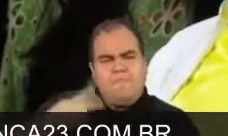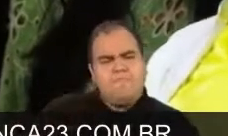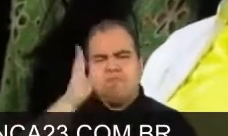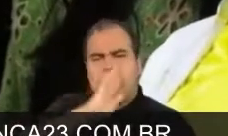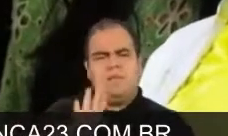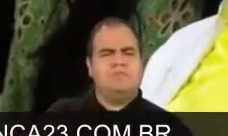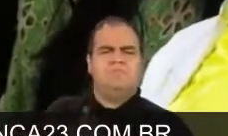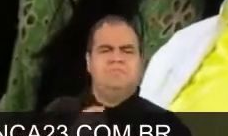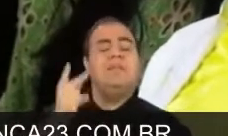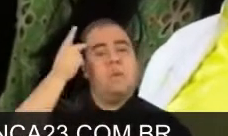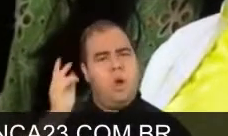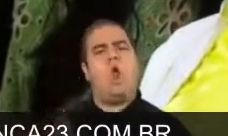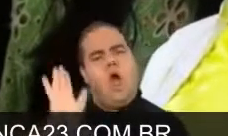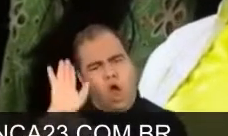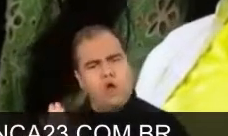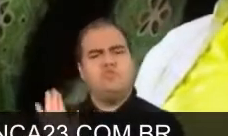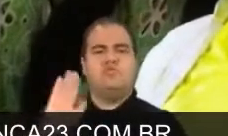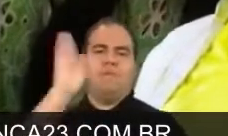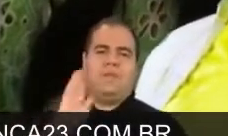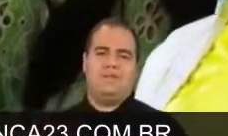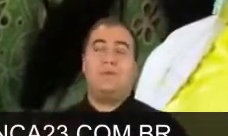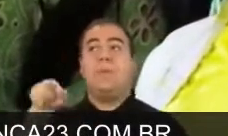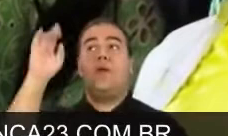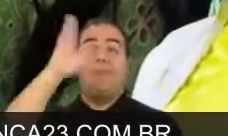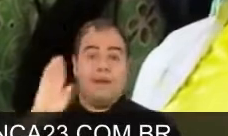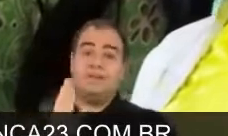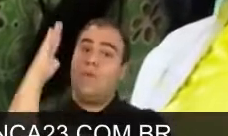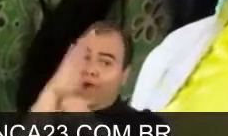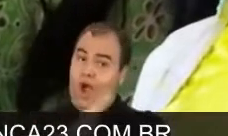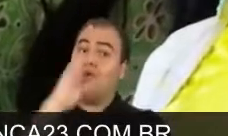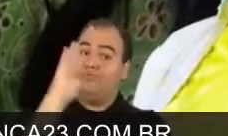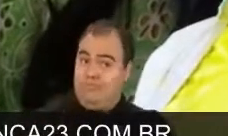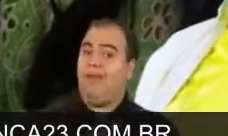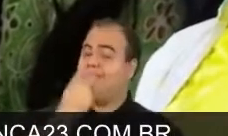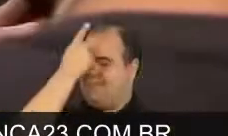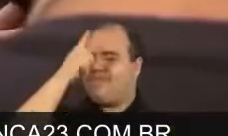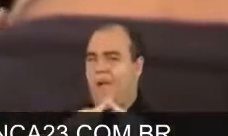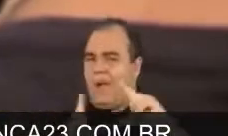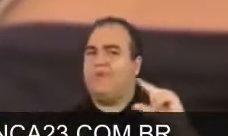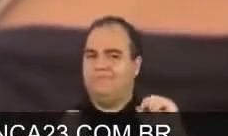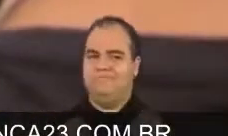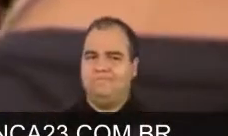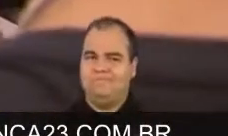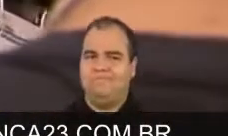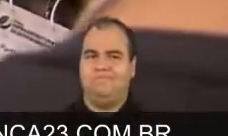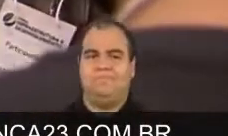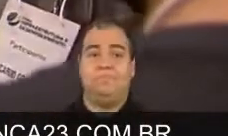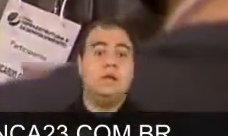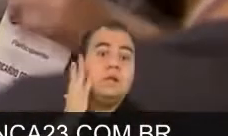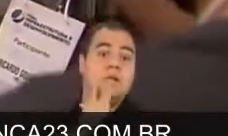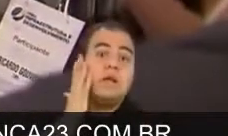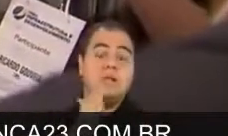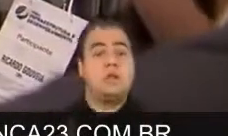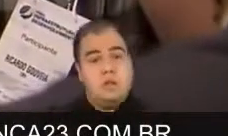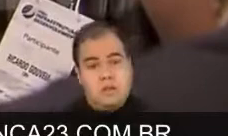certeza que São Paulo pode ajudar muito o Brasil e o Brasil também, obviamente, pode ajudar São Paulo. Tarcísio Gomes de Freitas nasceu no